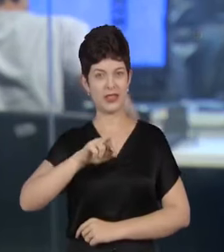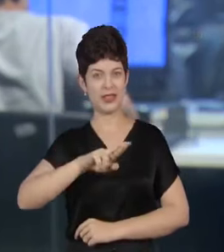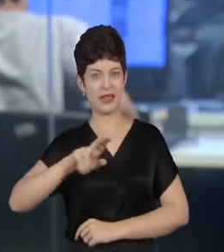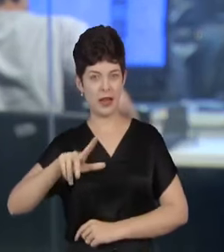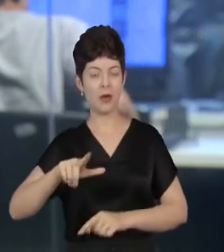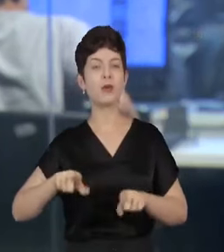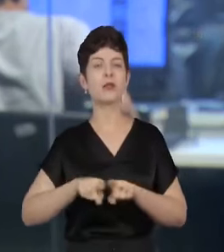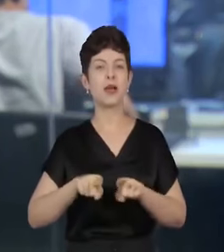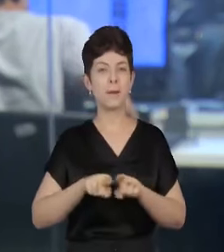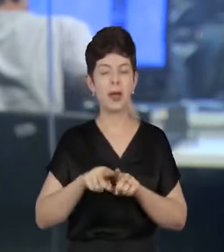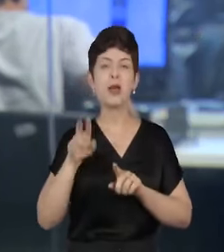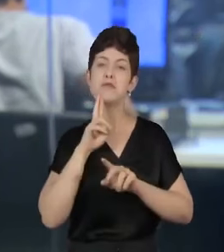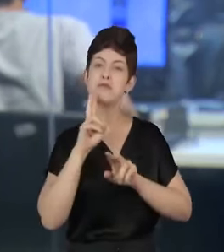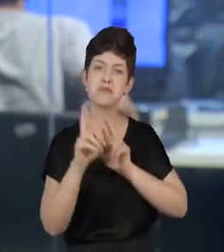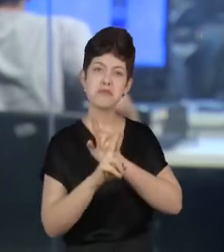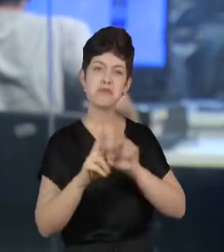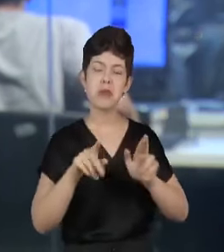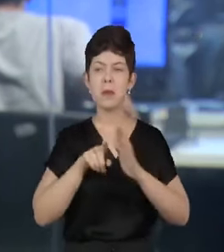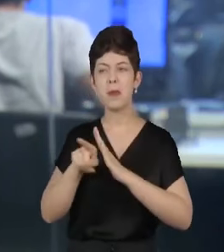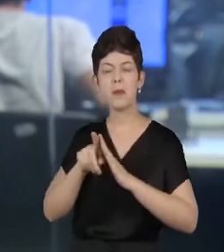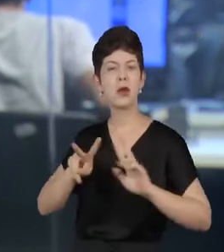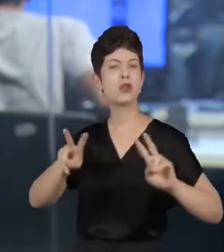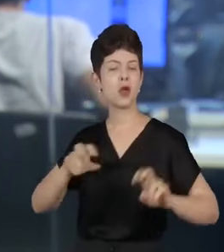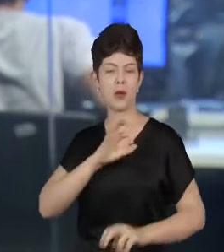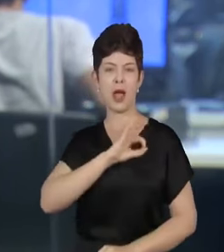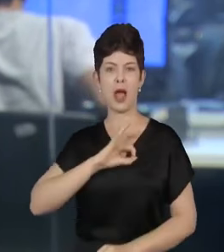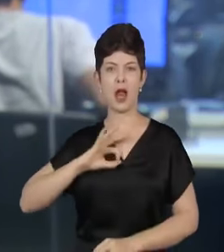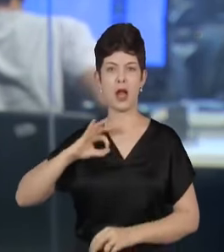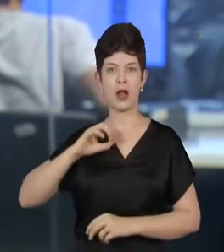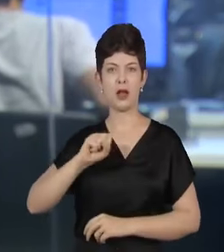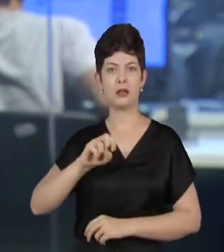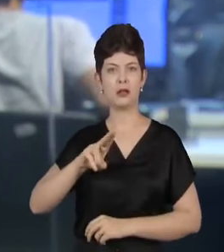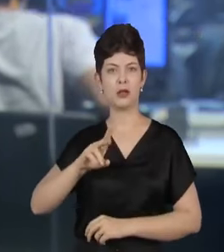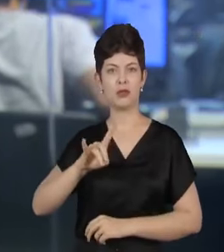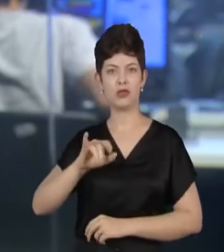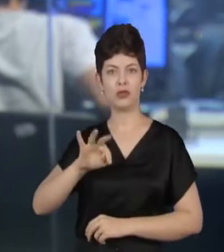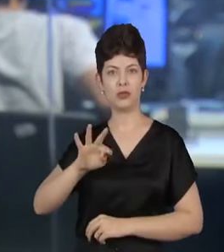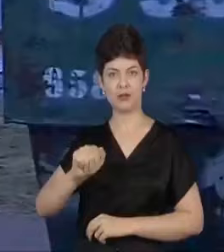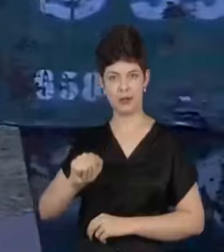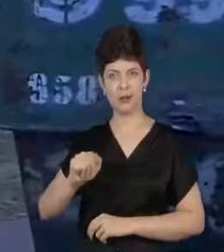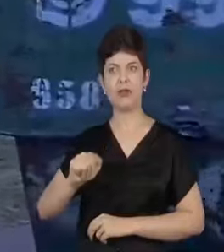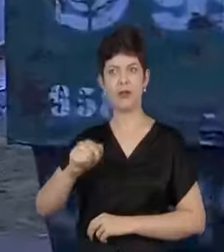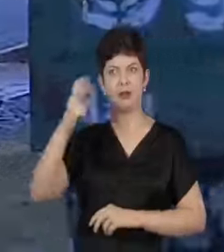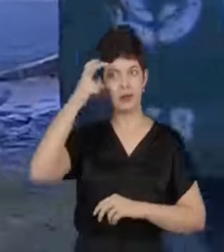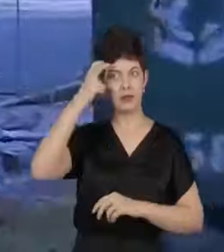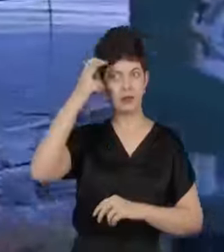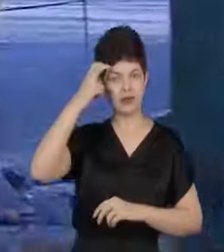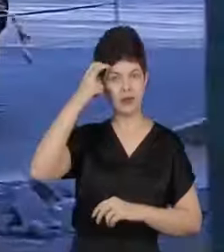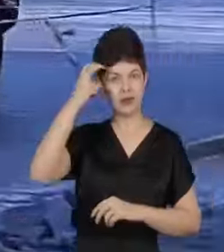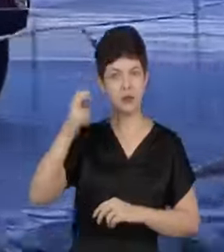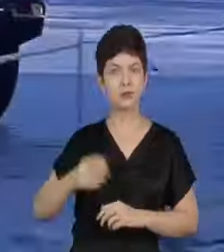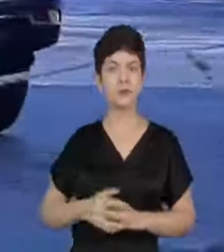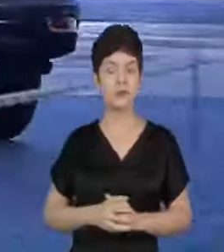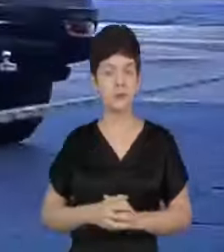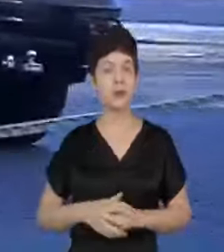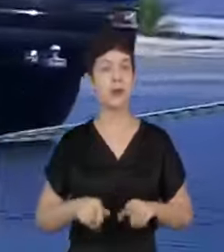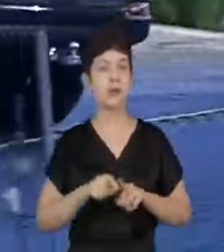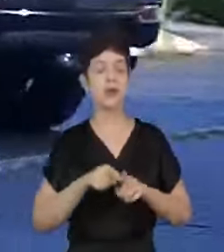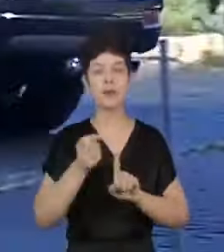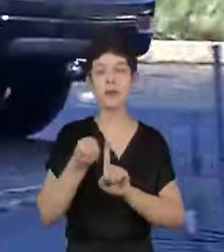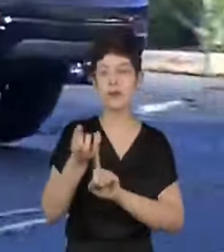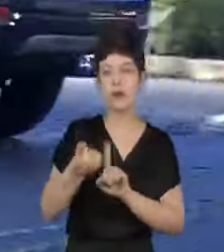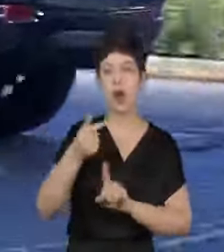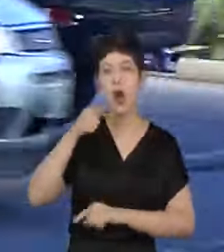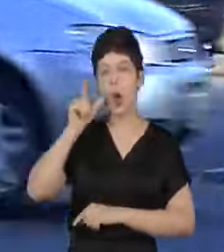também respondeu as sobre as joias sauditas e o cartão de vacina de bolsonaro o depoimento que começou